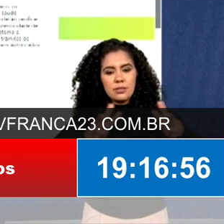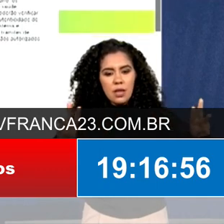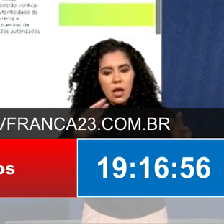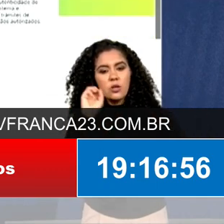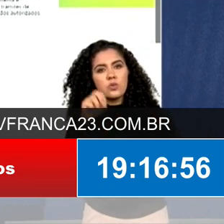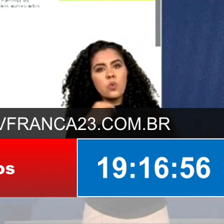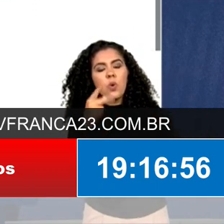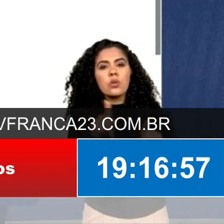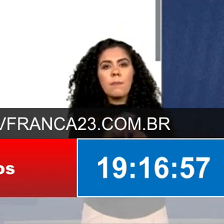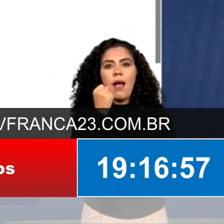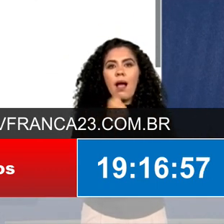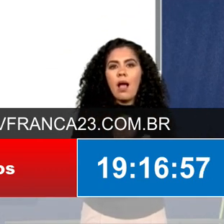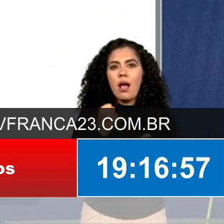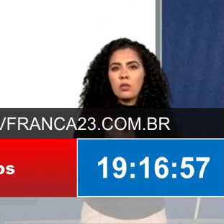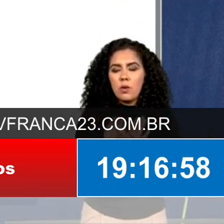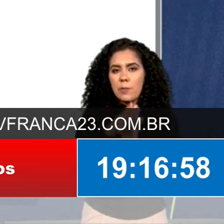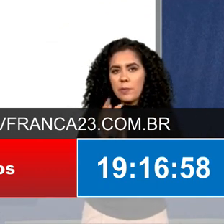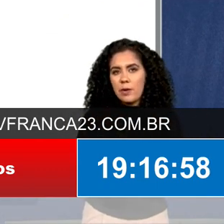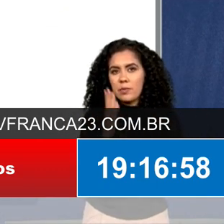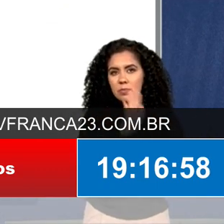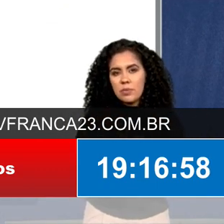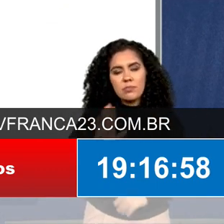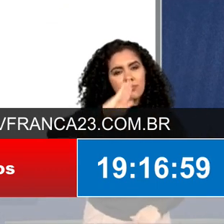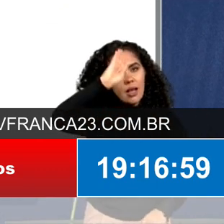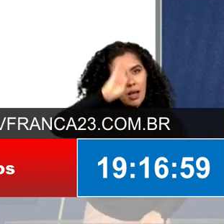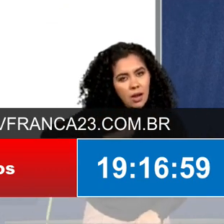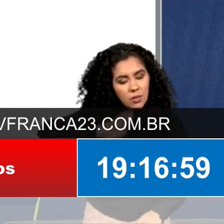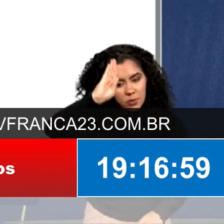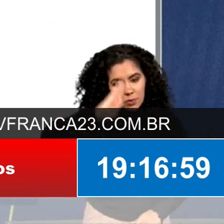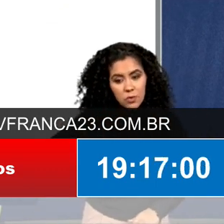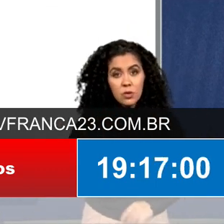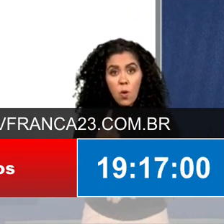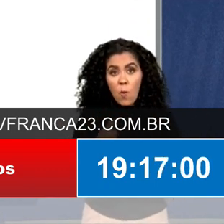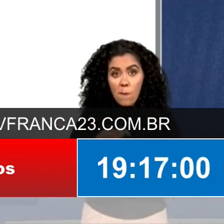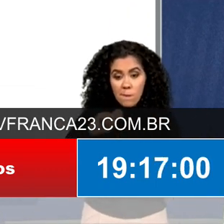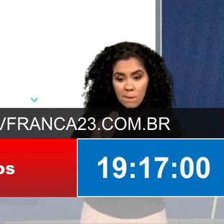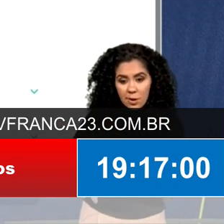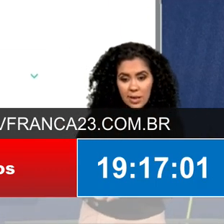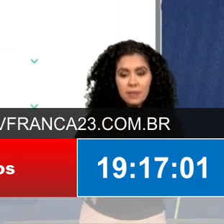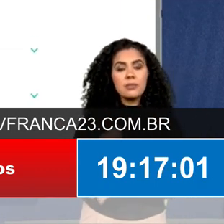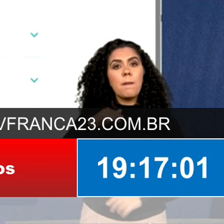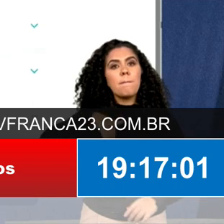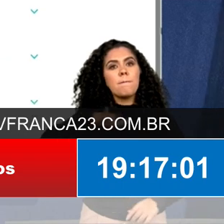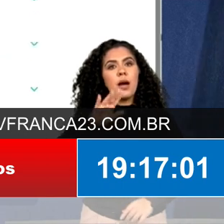algum cartório do país, de forma gratuita. Em um mês, mais de